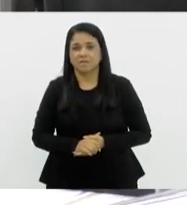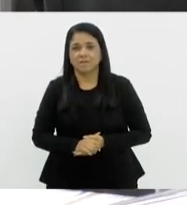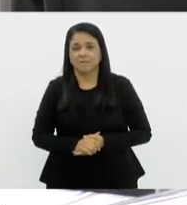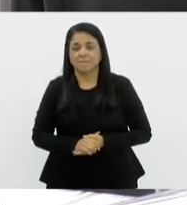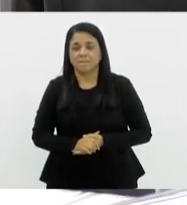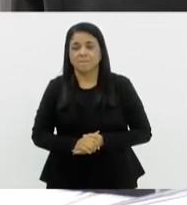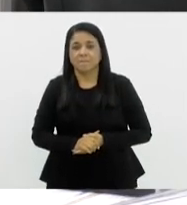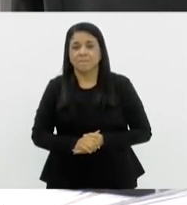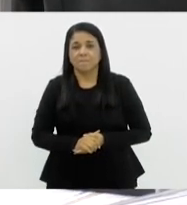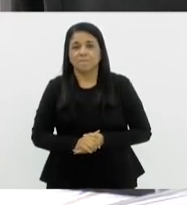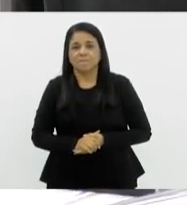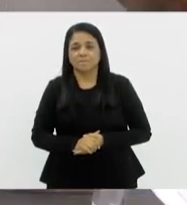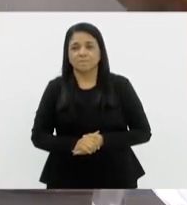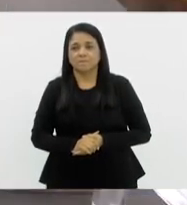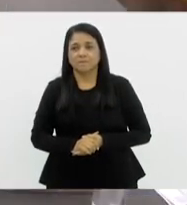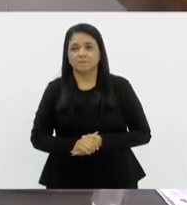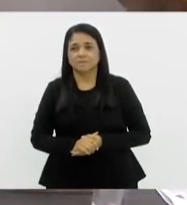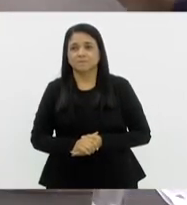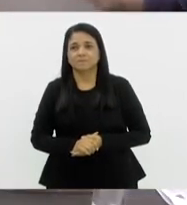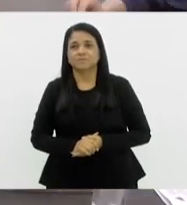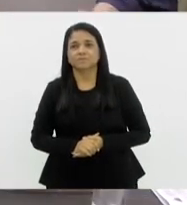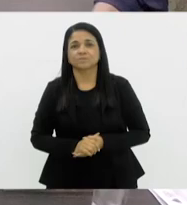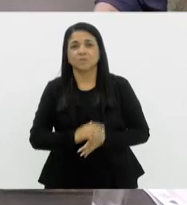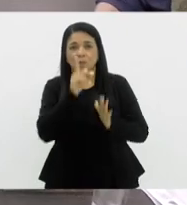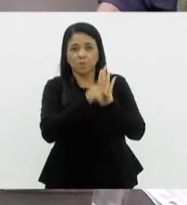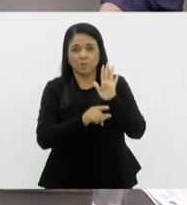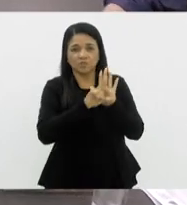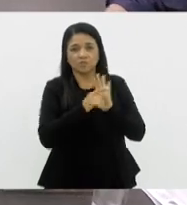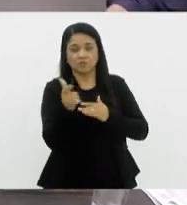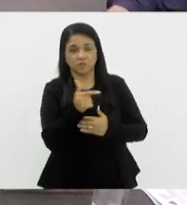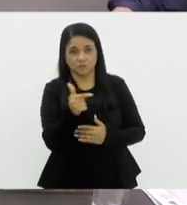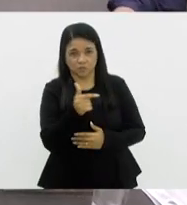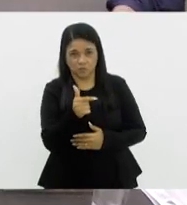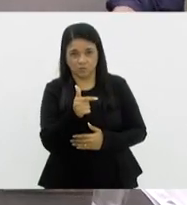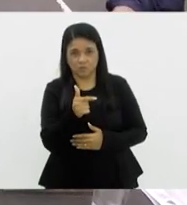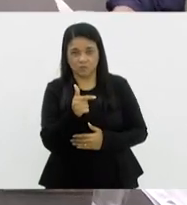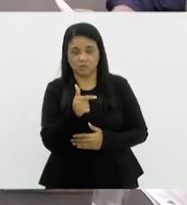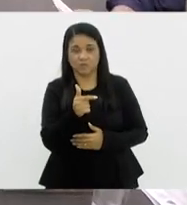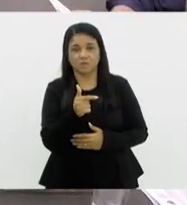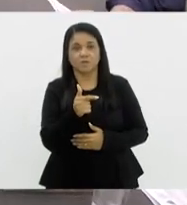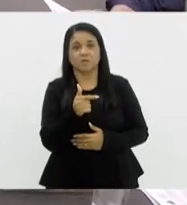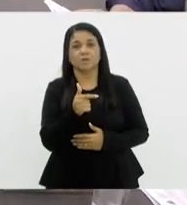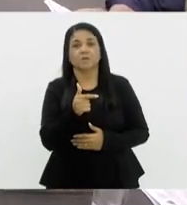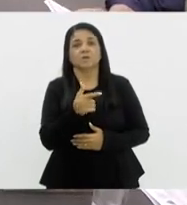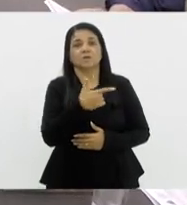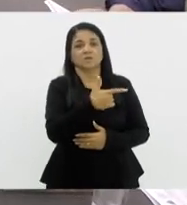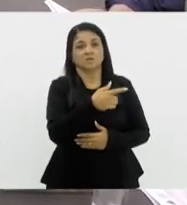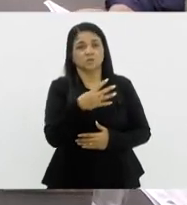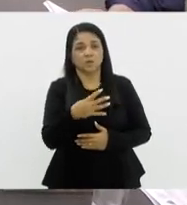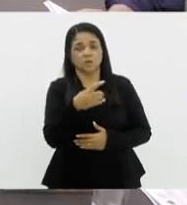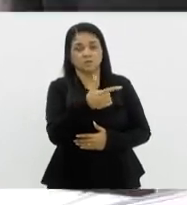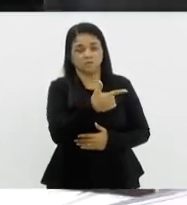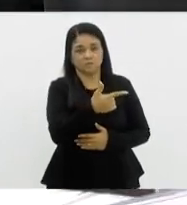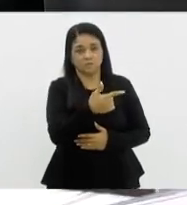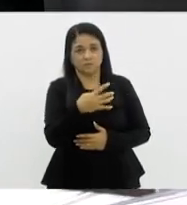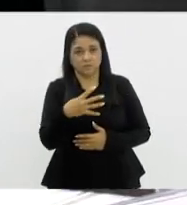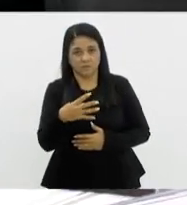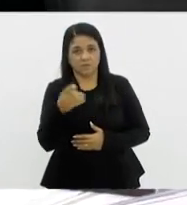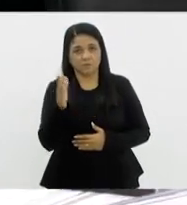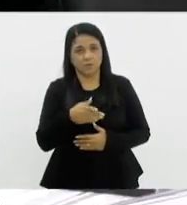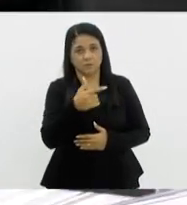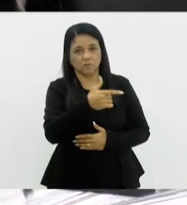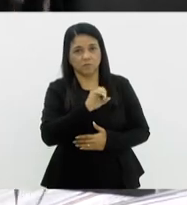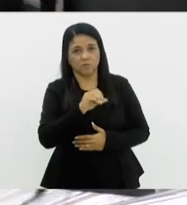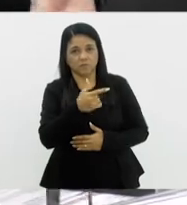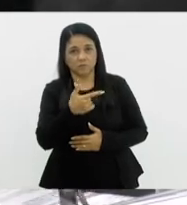Chamamos trabalhos à ordem aqui para cantar o projeto correto. Projeto 22 da pauta. PL 2483 de 23, de autoria da deputada Dani